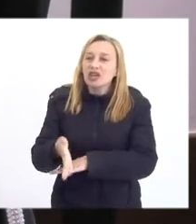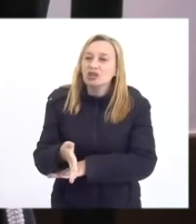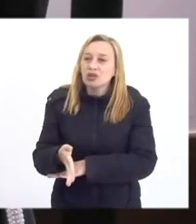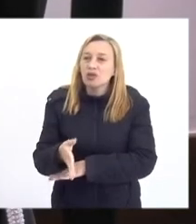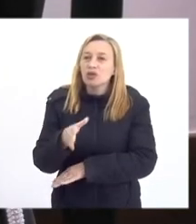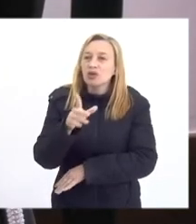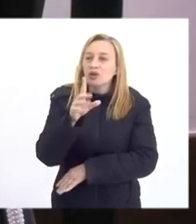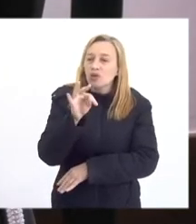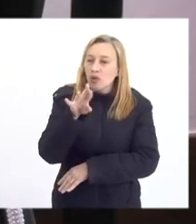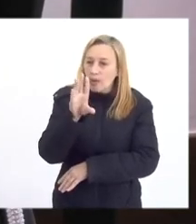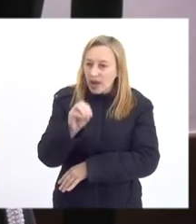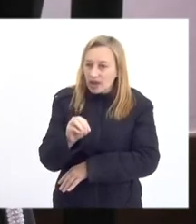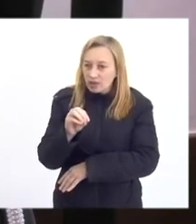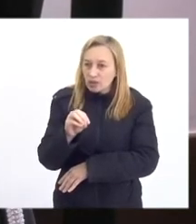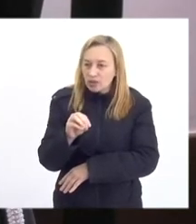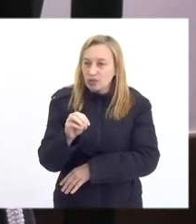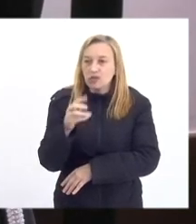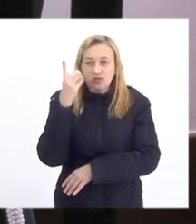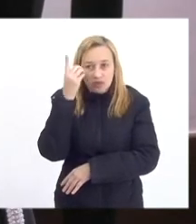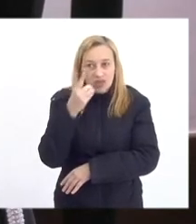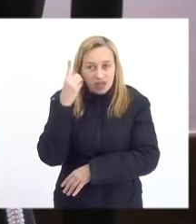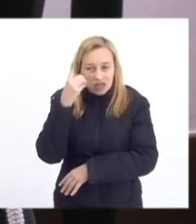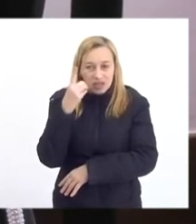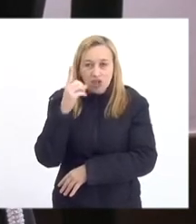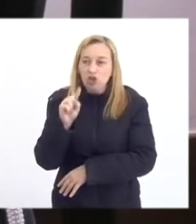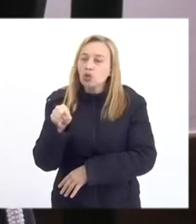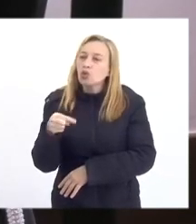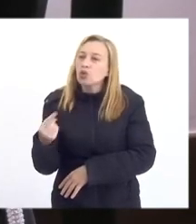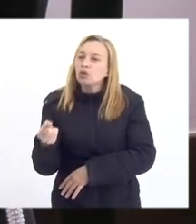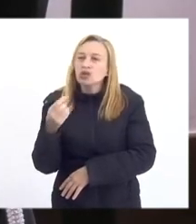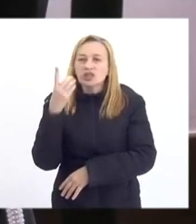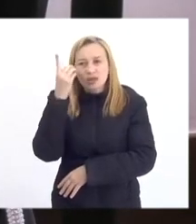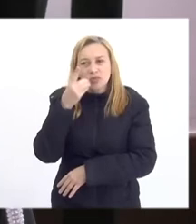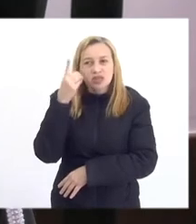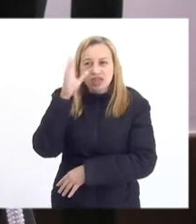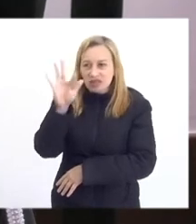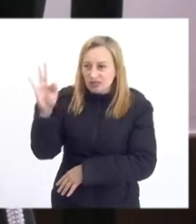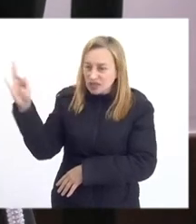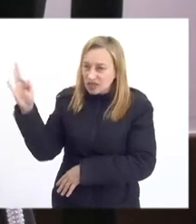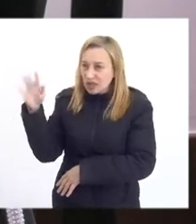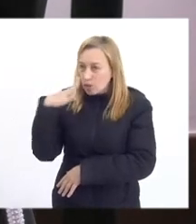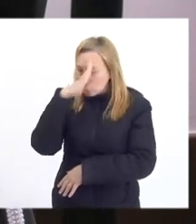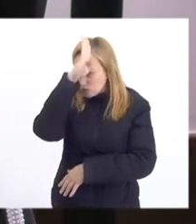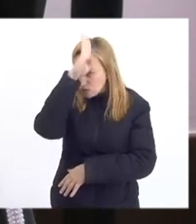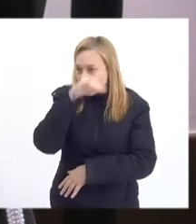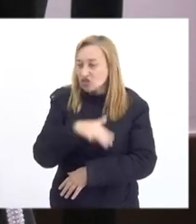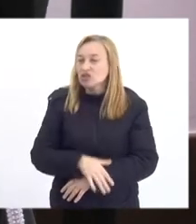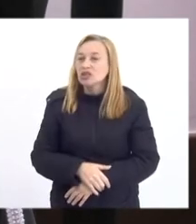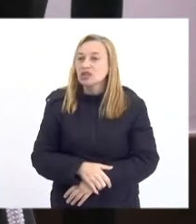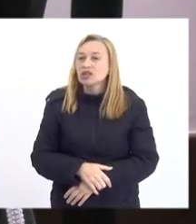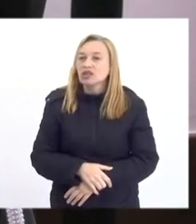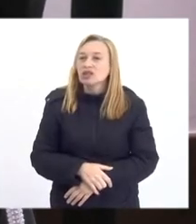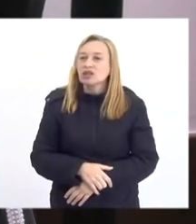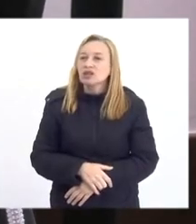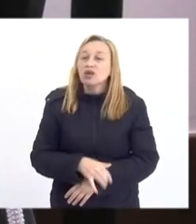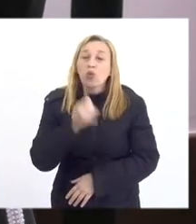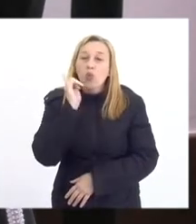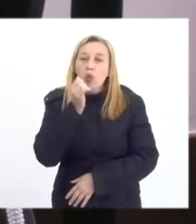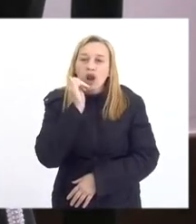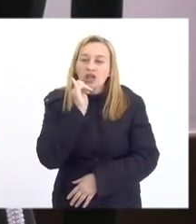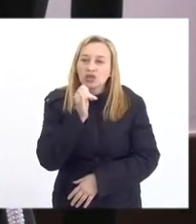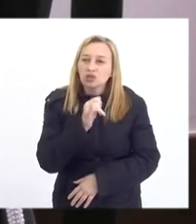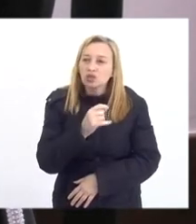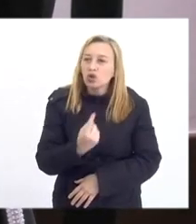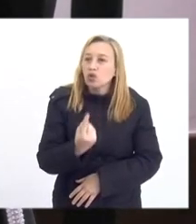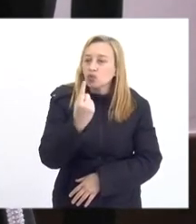Gualberto, deputado Márcio Gualberto, e uma deputada federal bolsonarista. Caiu como relator